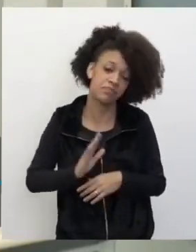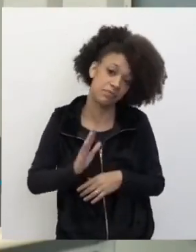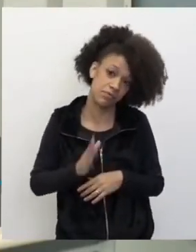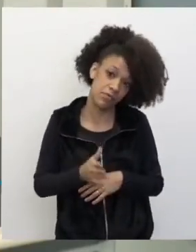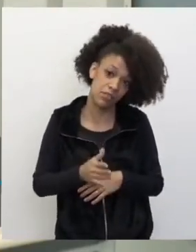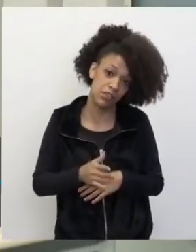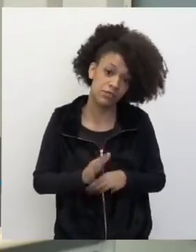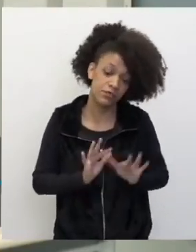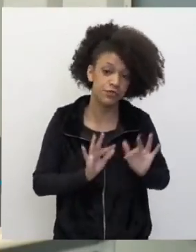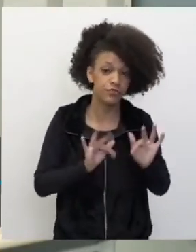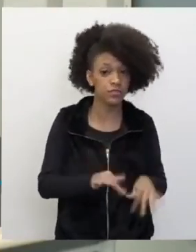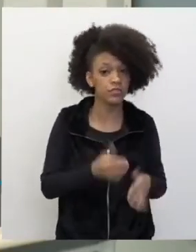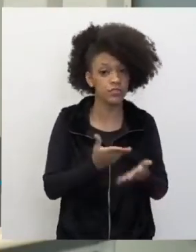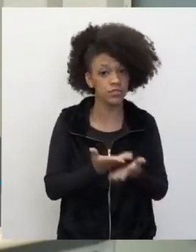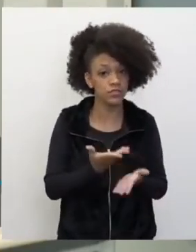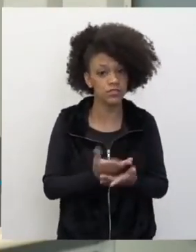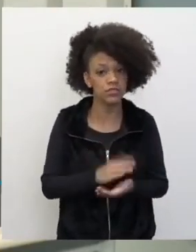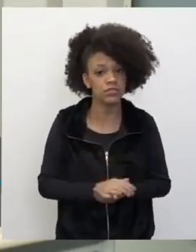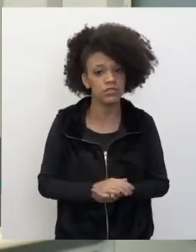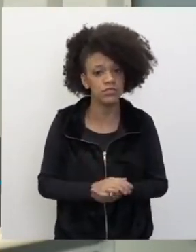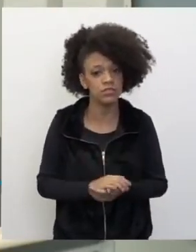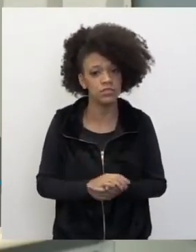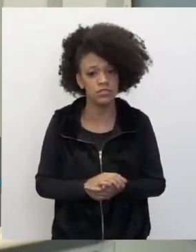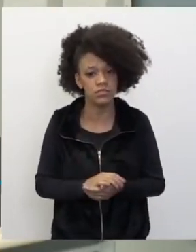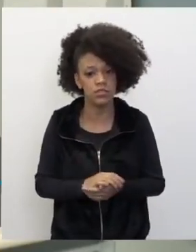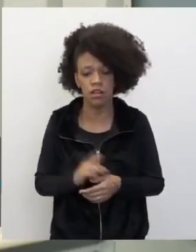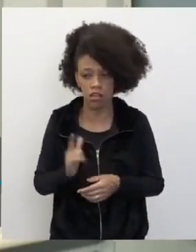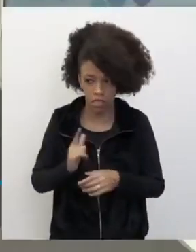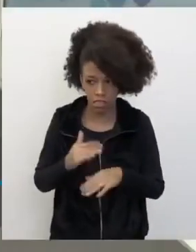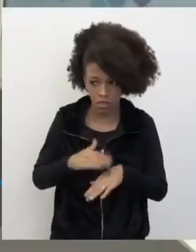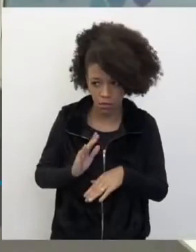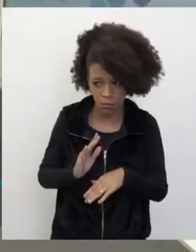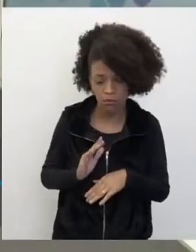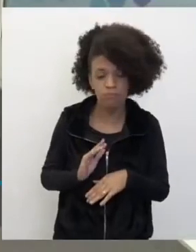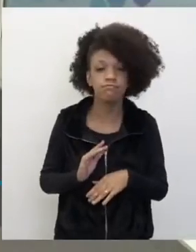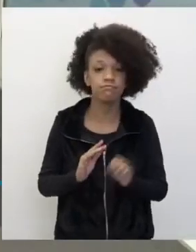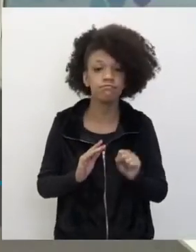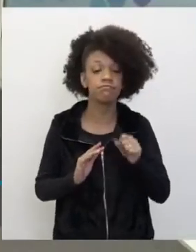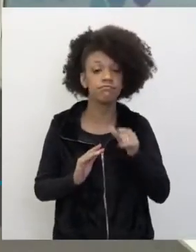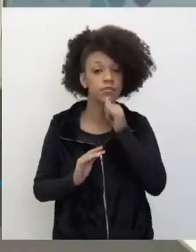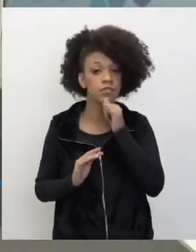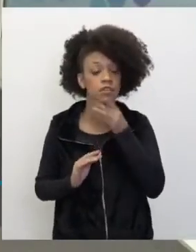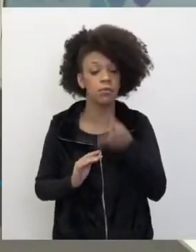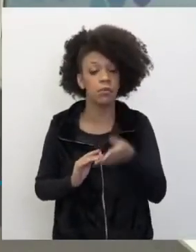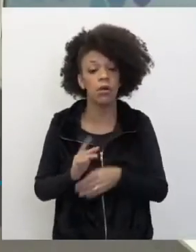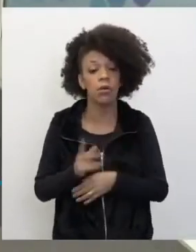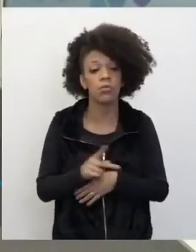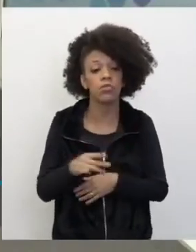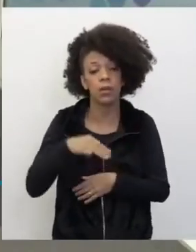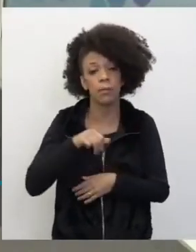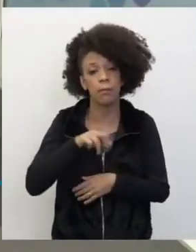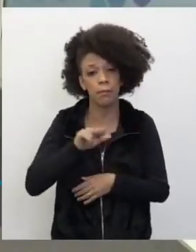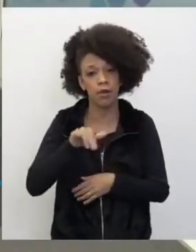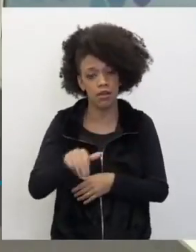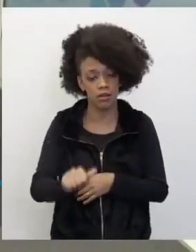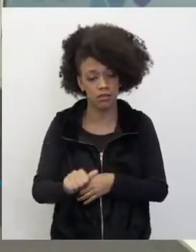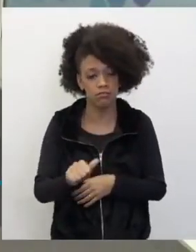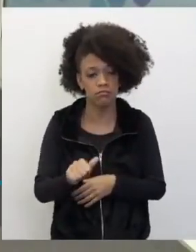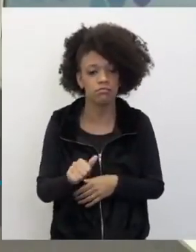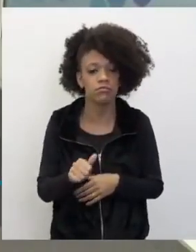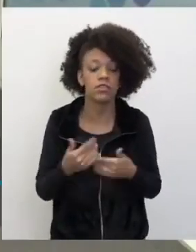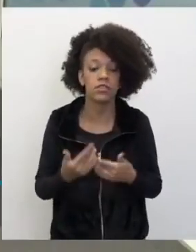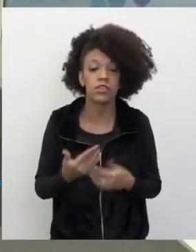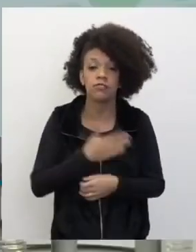estamos chegando ao final da nossa aula. Mais algum comentário aí, professor? Tem, ó, por exemplo, a professora Mara aqui colocou que